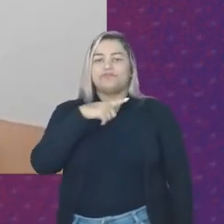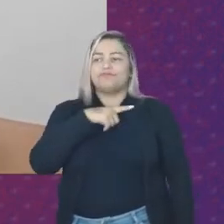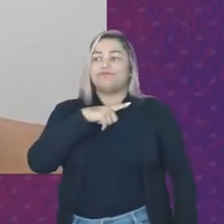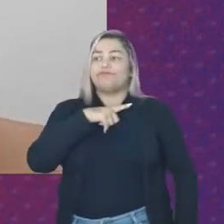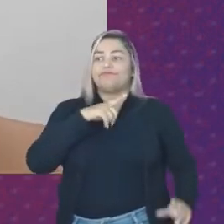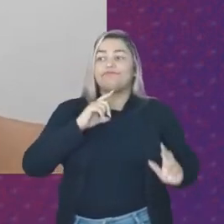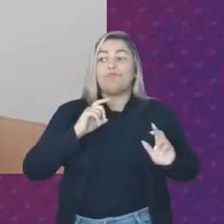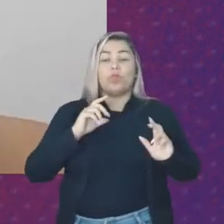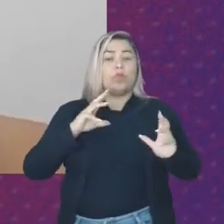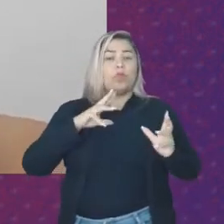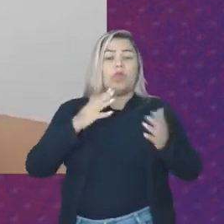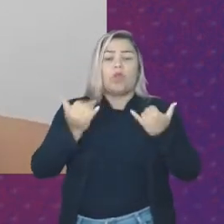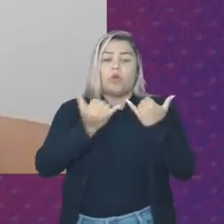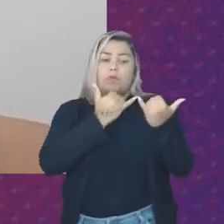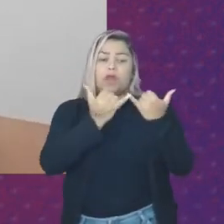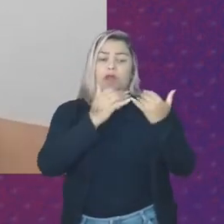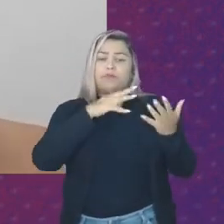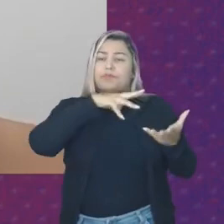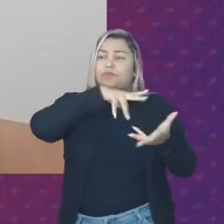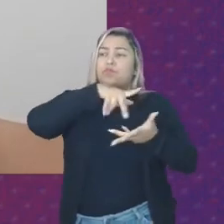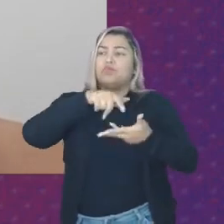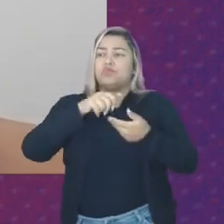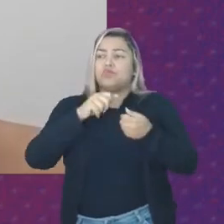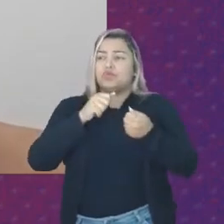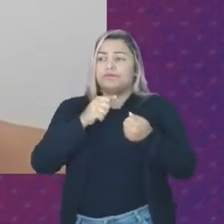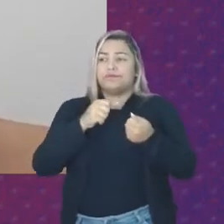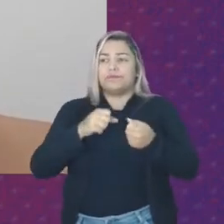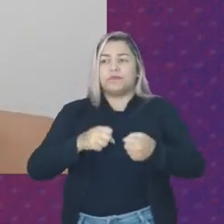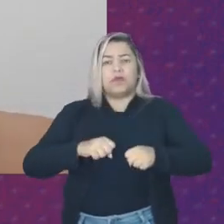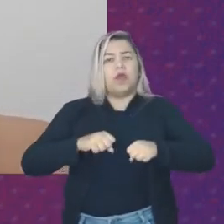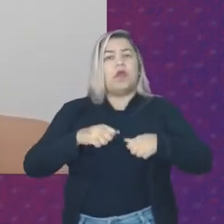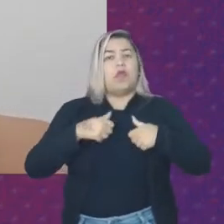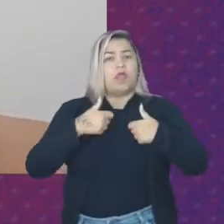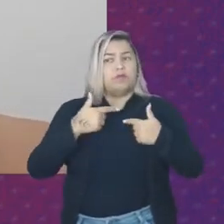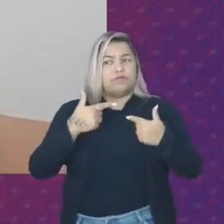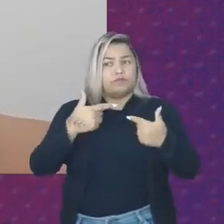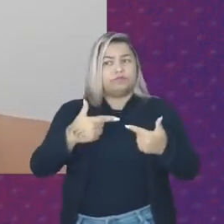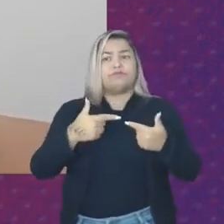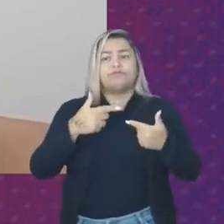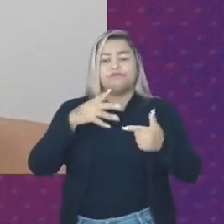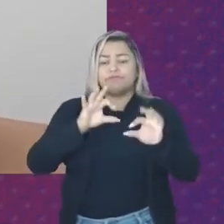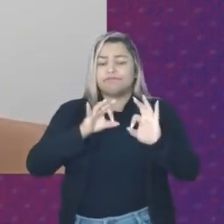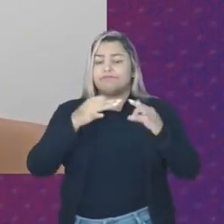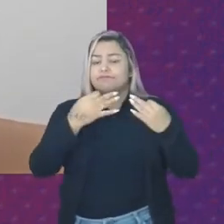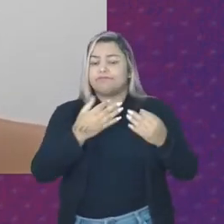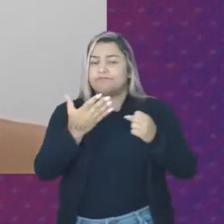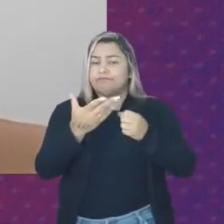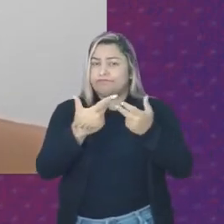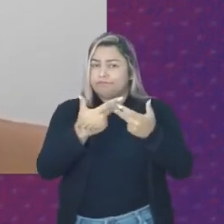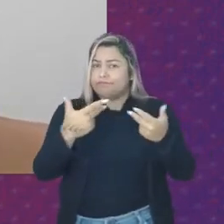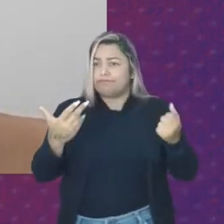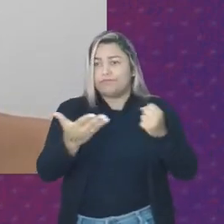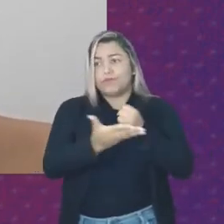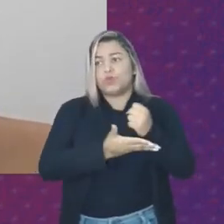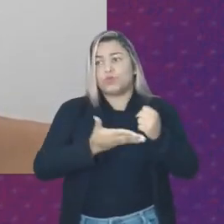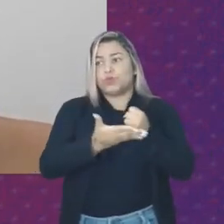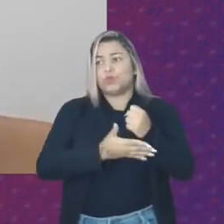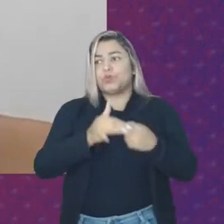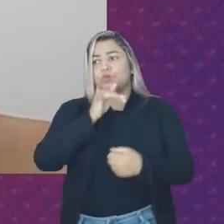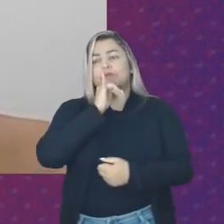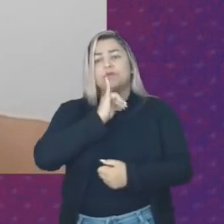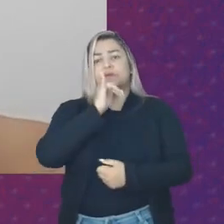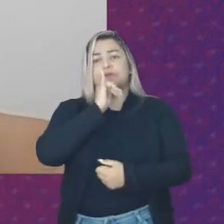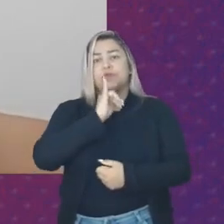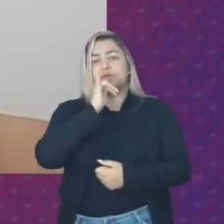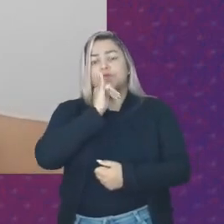nas costas e não tem tempo de cuidar de si, cuidar da família, cuidar de coisas básicas, como, por exemplo,